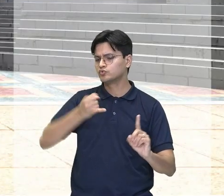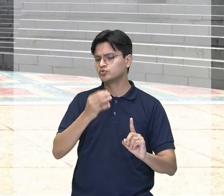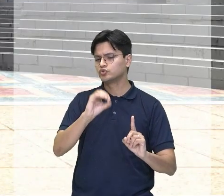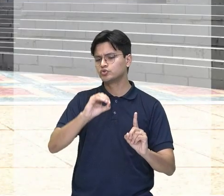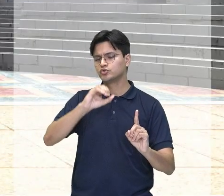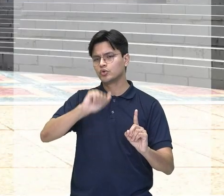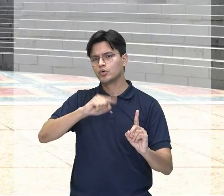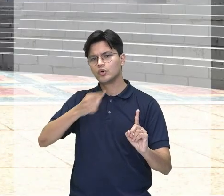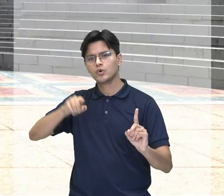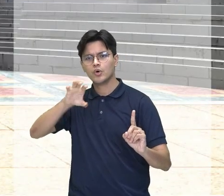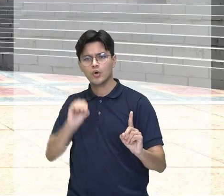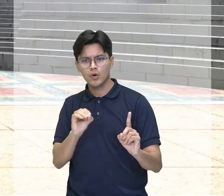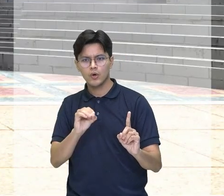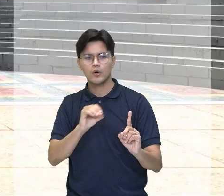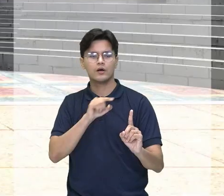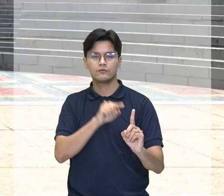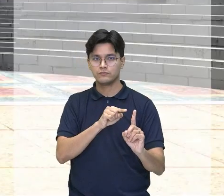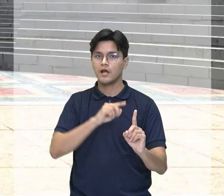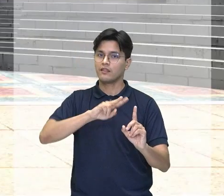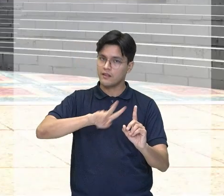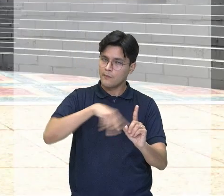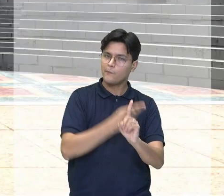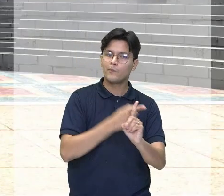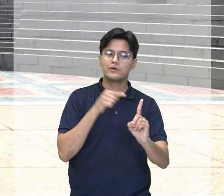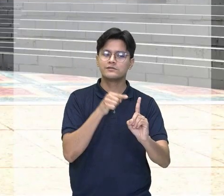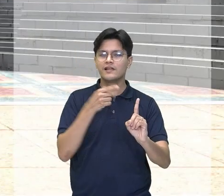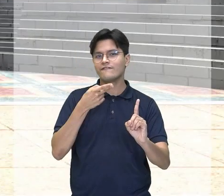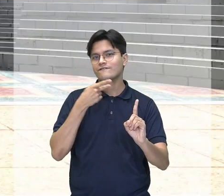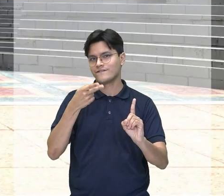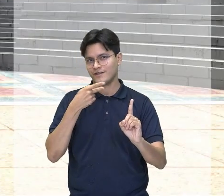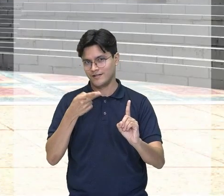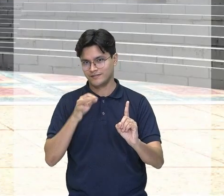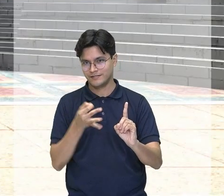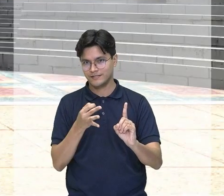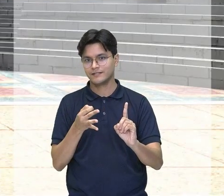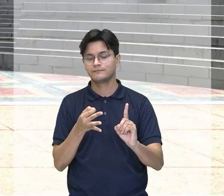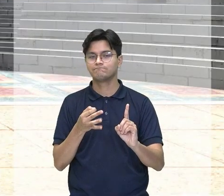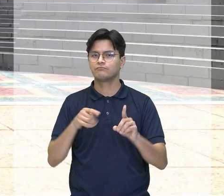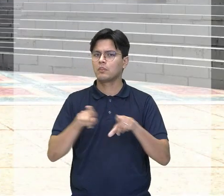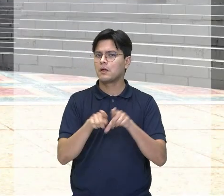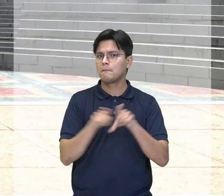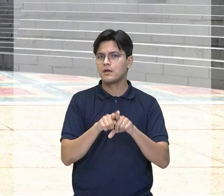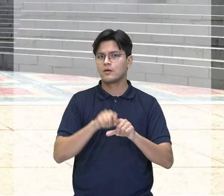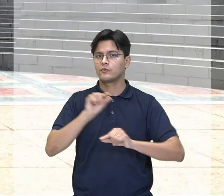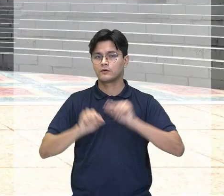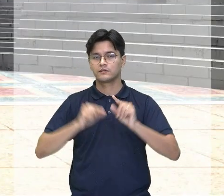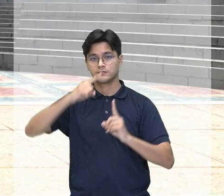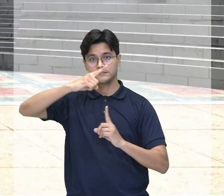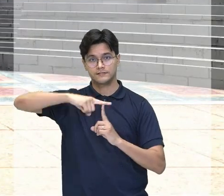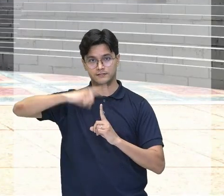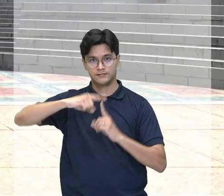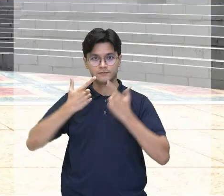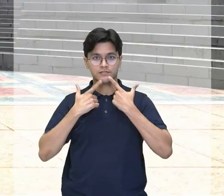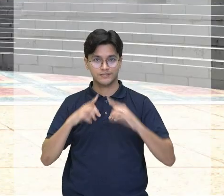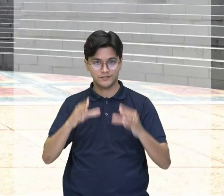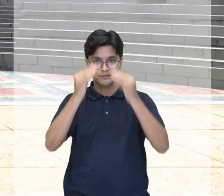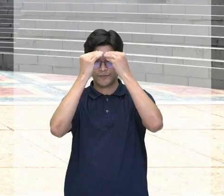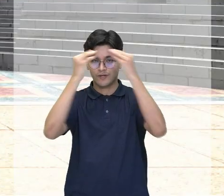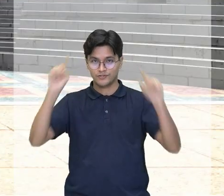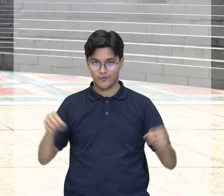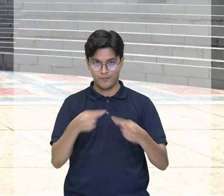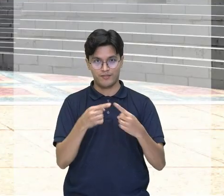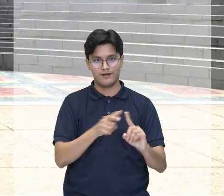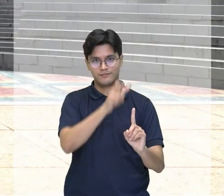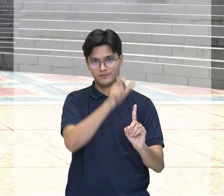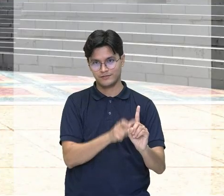temos João, aí vem a fala do personagem João. E também o estilo aí da linguagem que é apropriado para esse personagem,